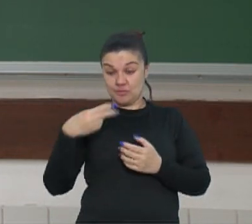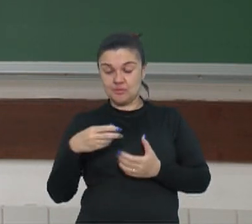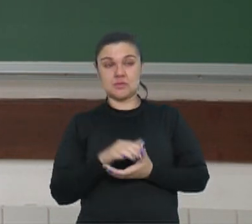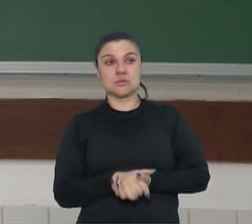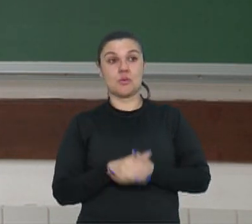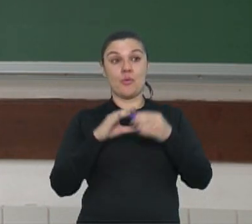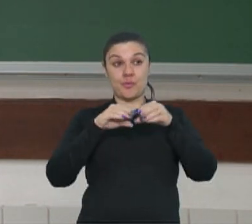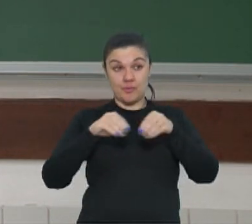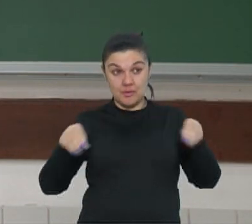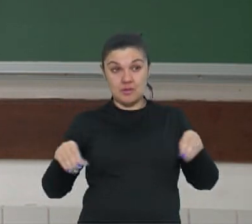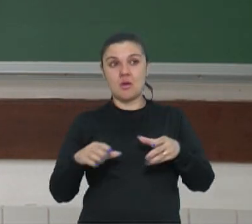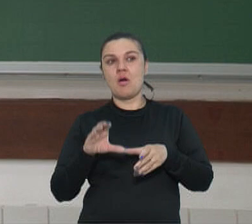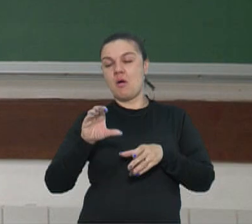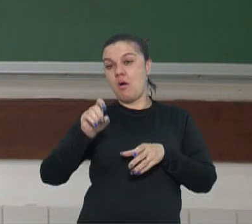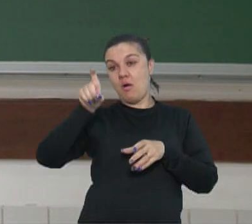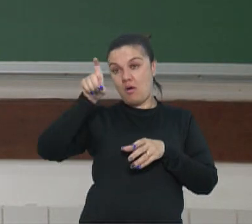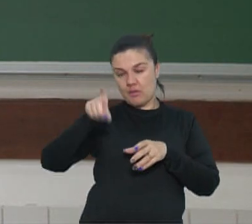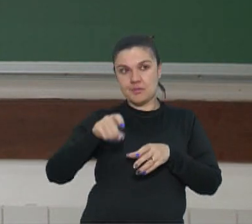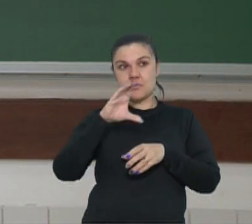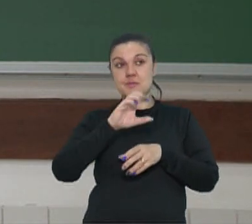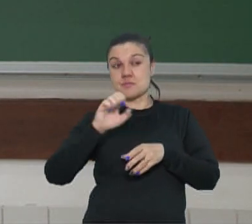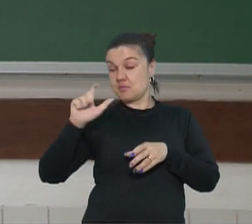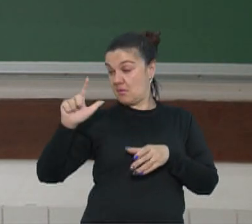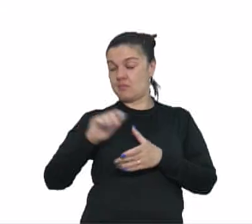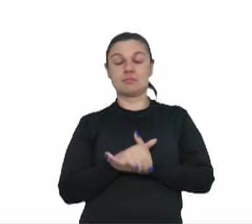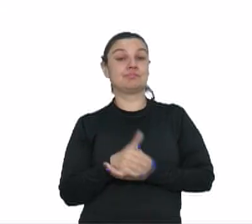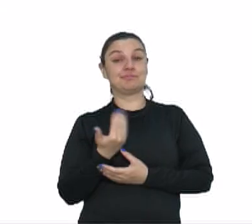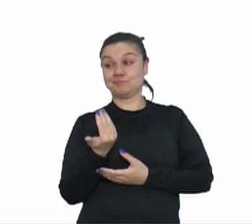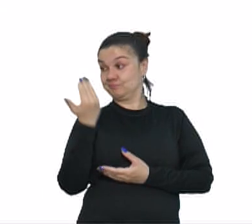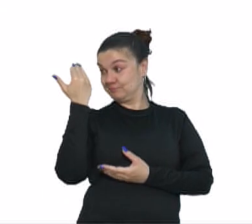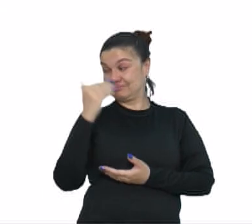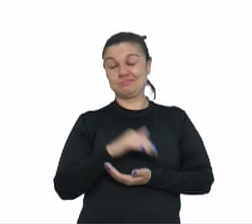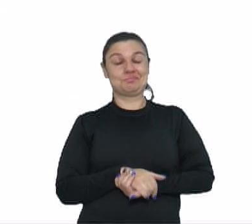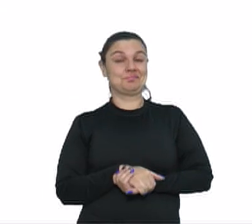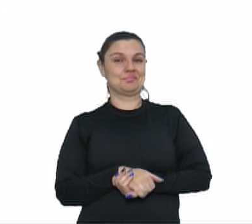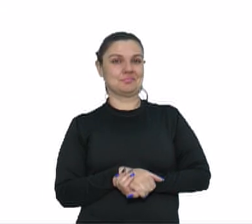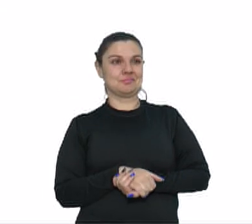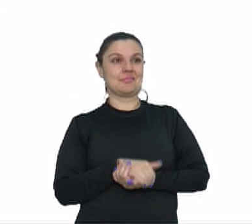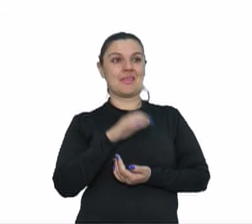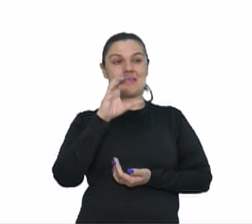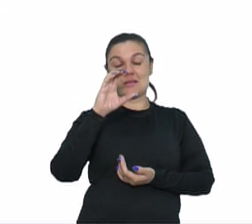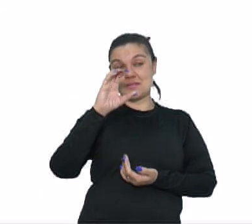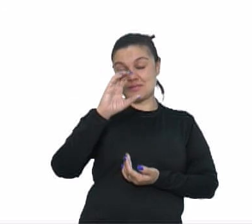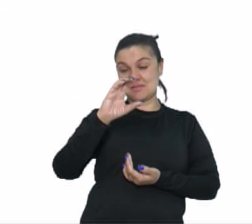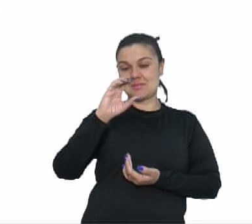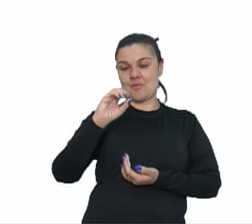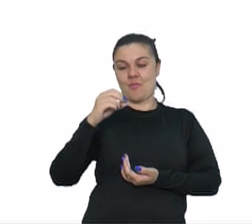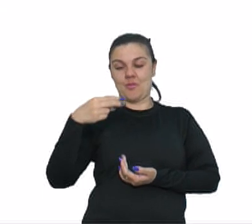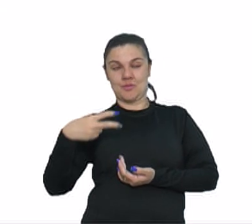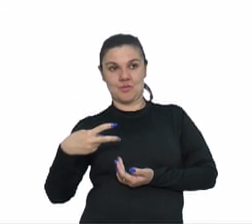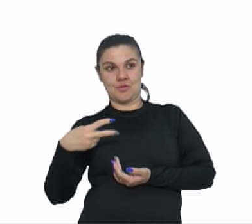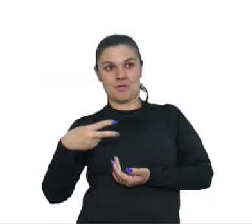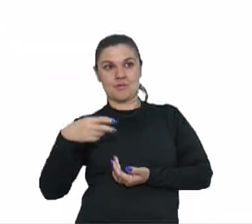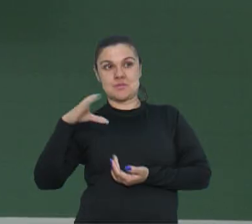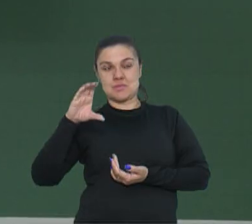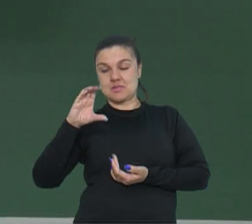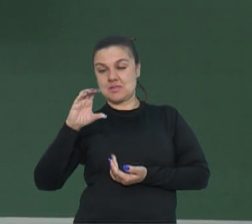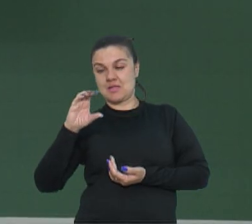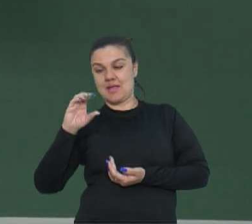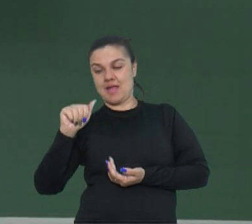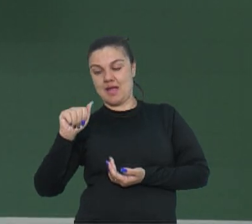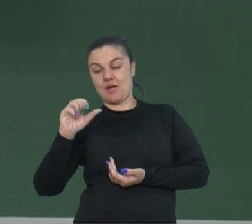química, o óxido de cálcio. Então, o CO2 e o CaO. Aqui uma imagem do